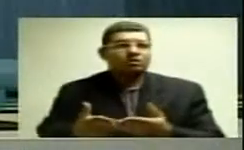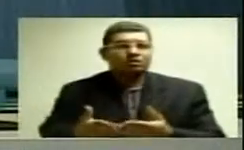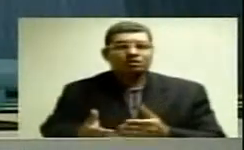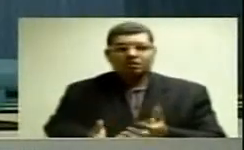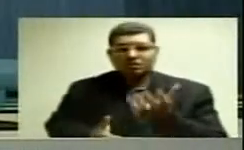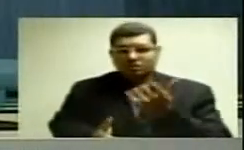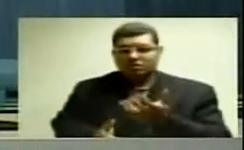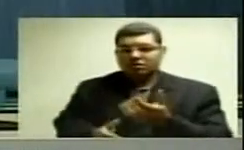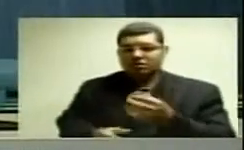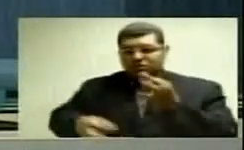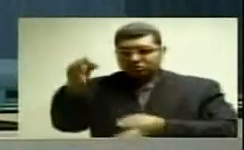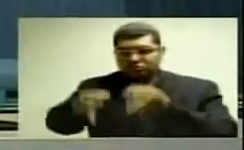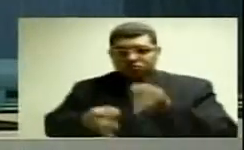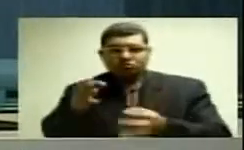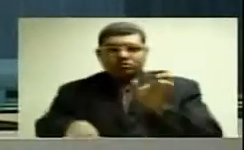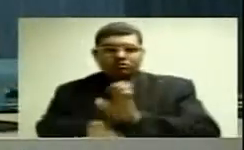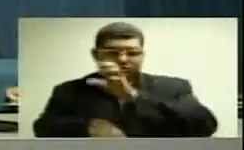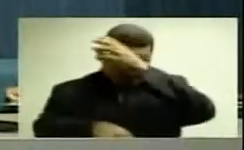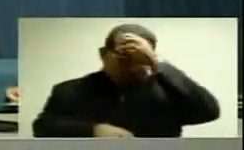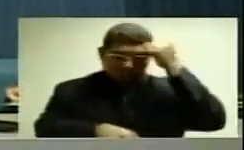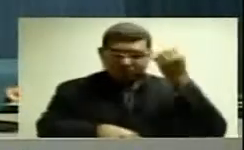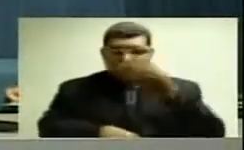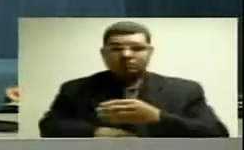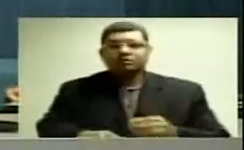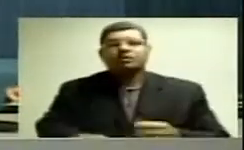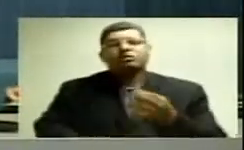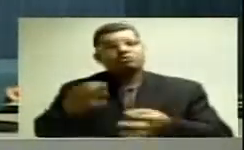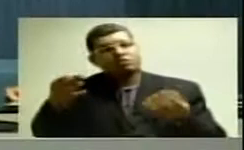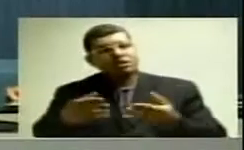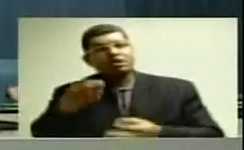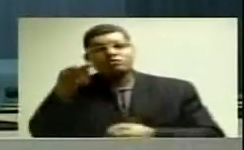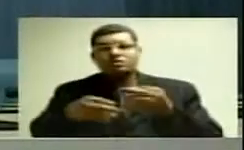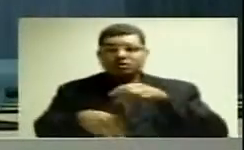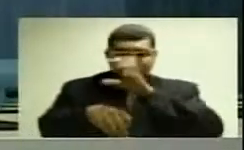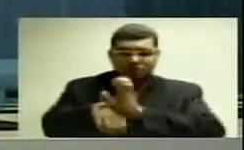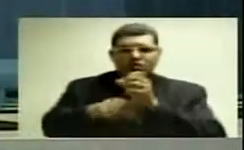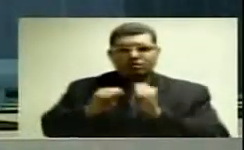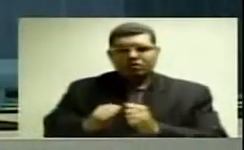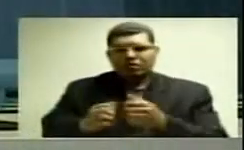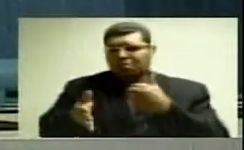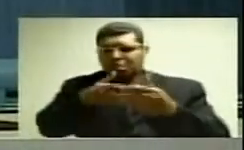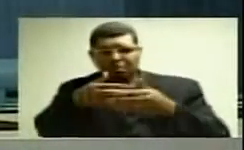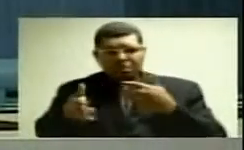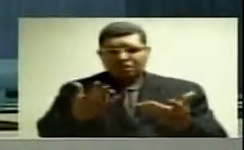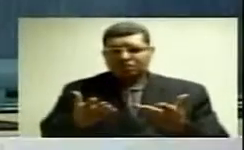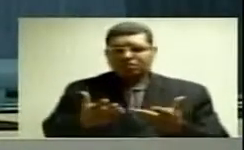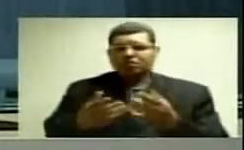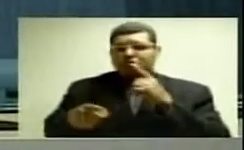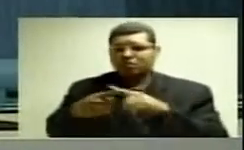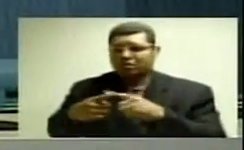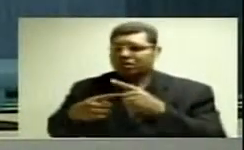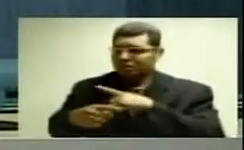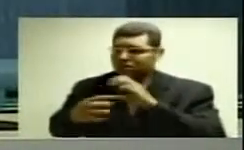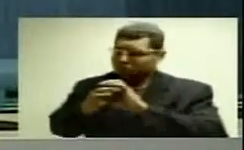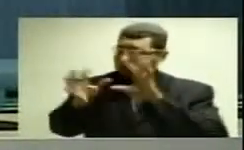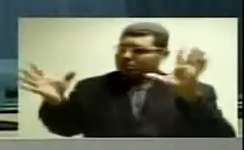óbvio que o Tribunal de Justiça do Estado do Amazonas e o Poder Judiciário é um poder independente e, portanto,